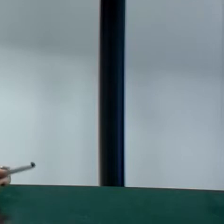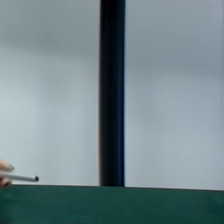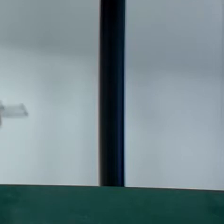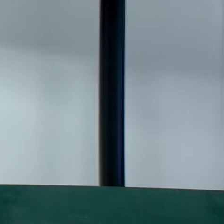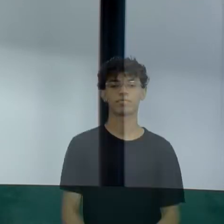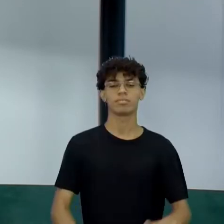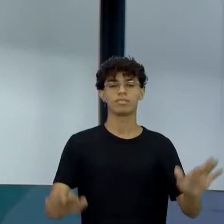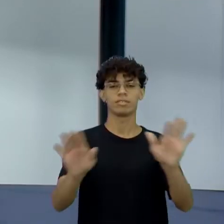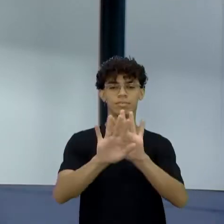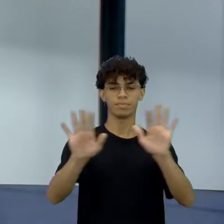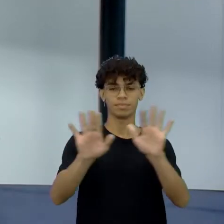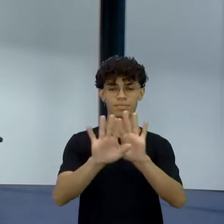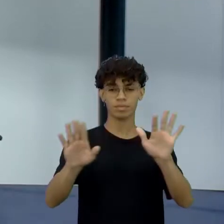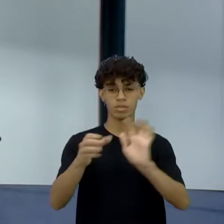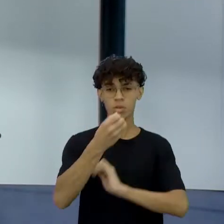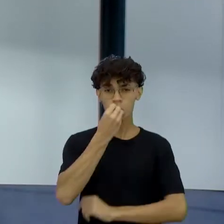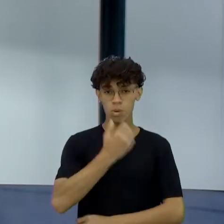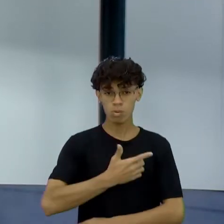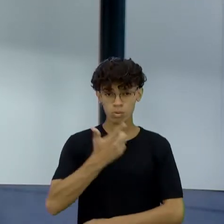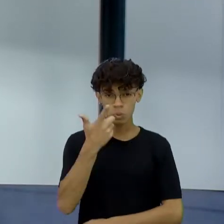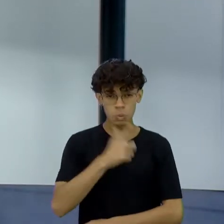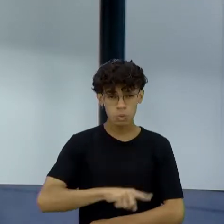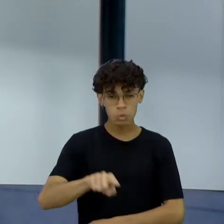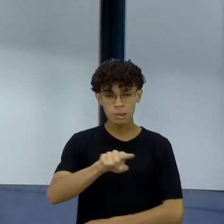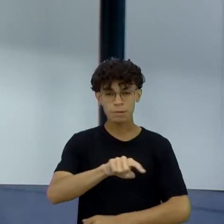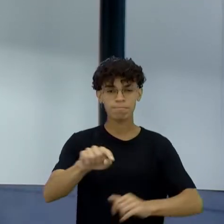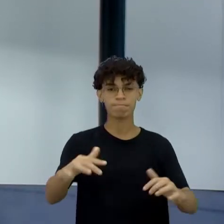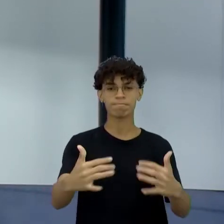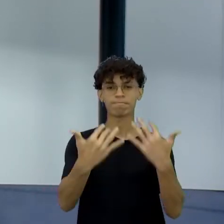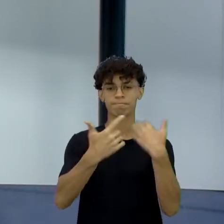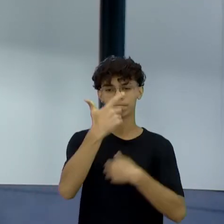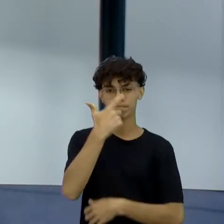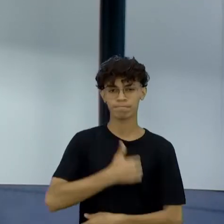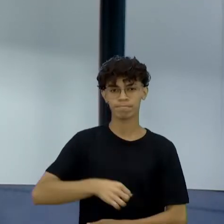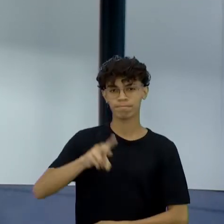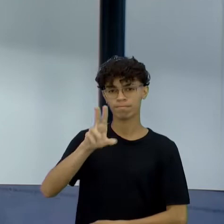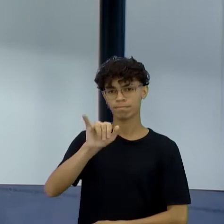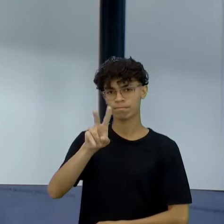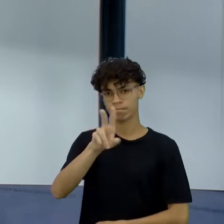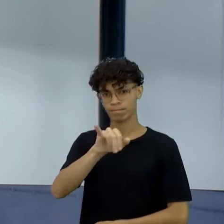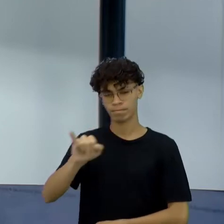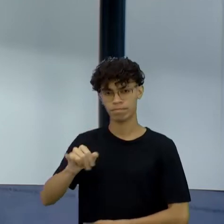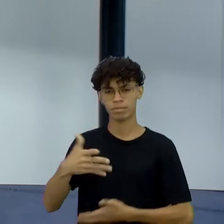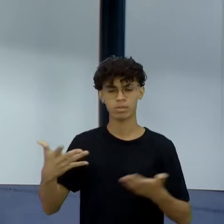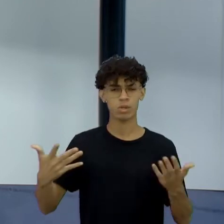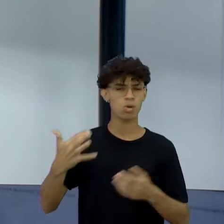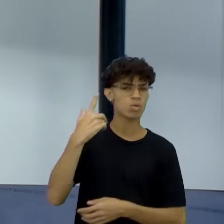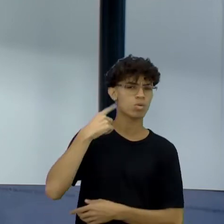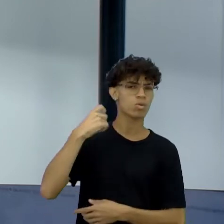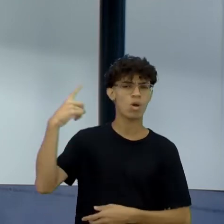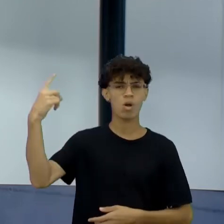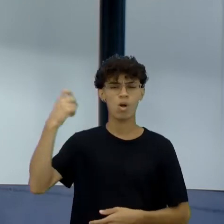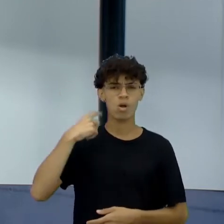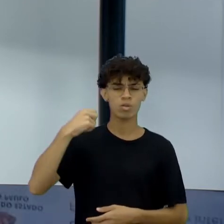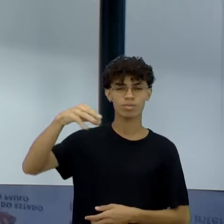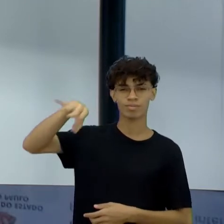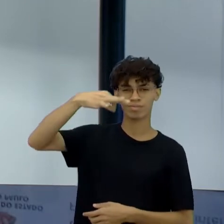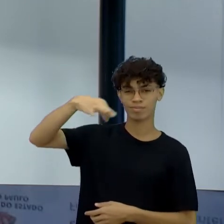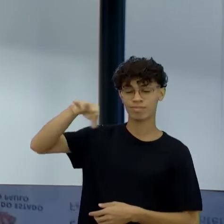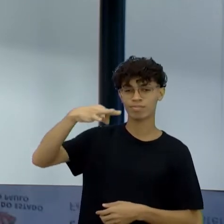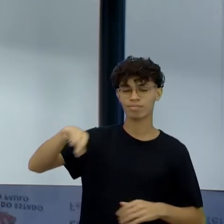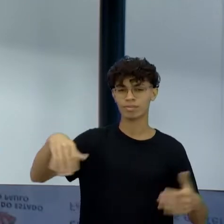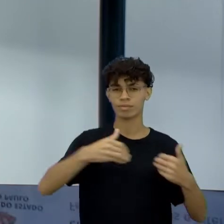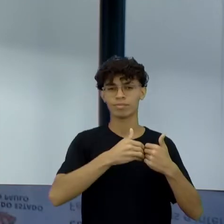Oi, gente, que bom que vocês chegaram aqui para nossa aula. Eu sou a Vivi, a professora de vocês. Olha, ouço o nosso sinal de entrada, é isso